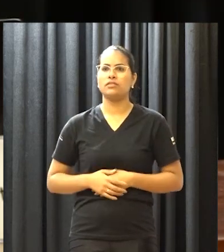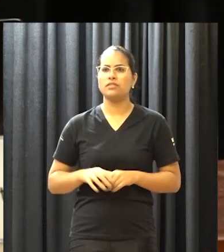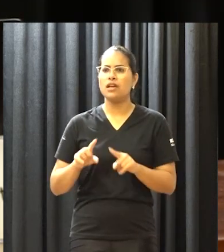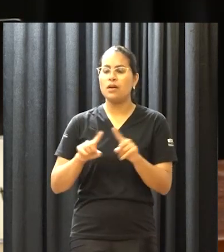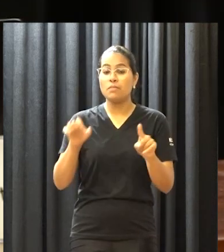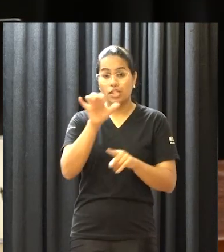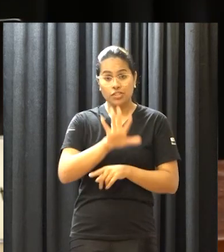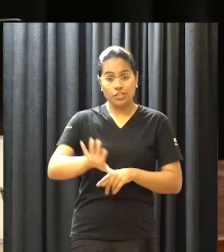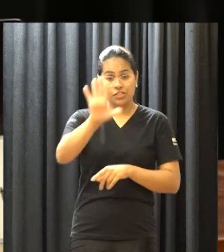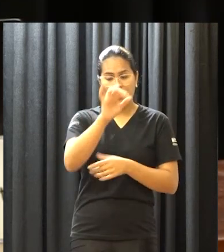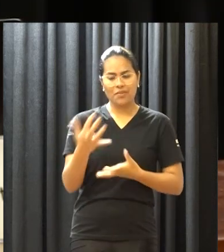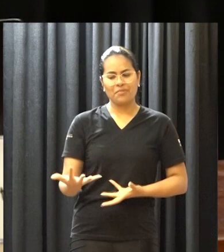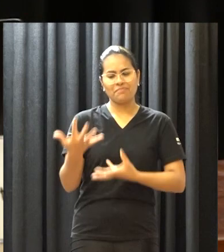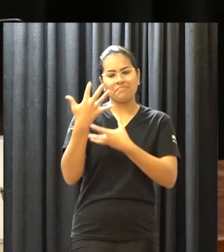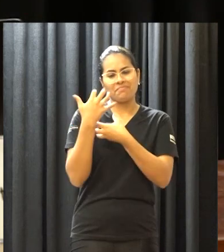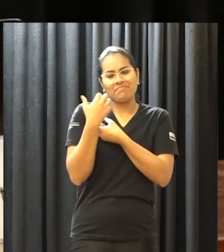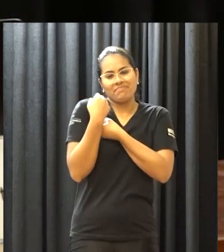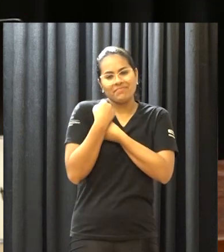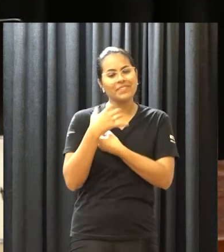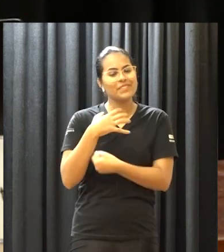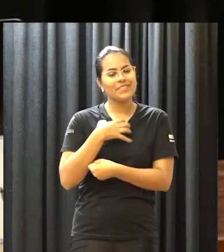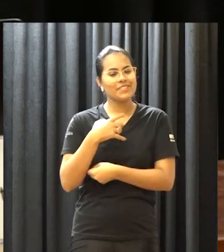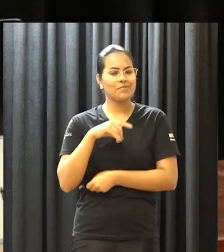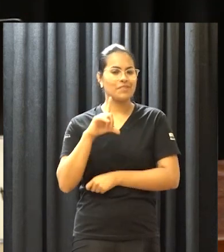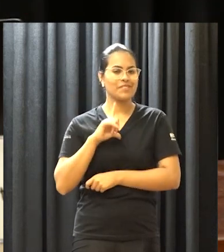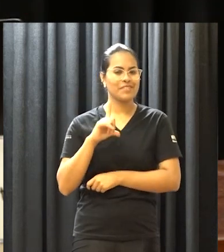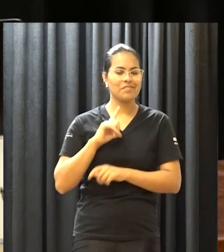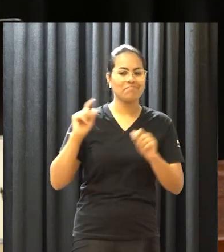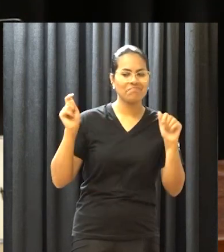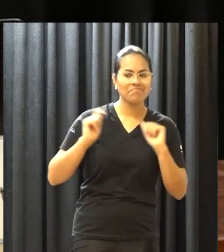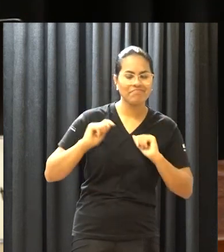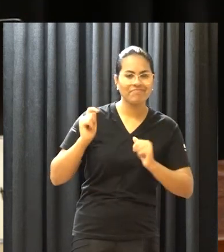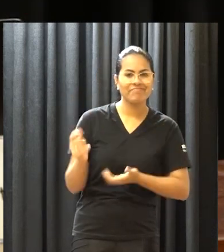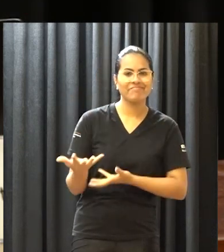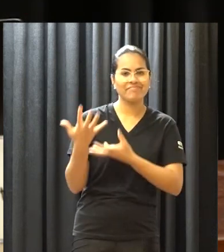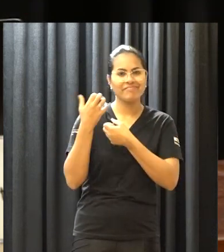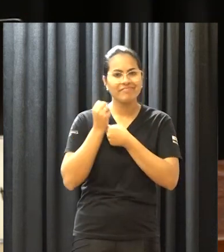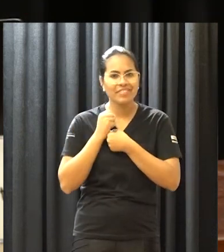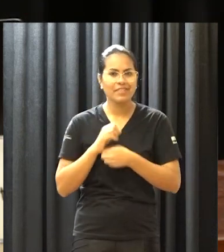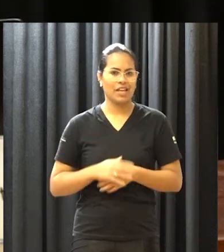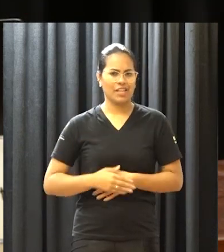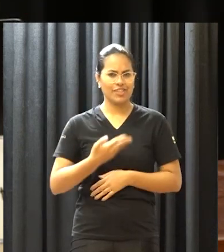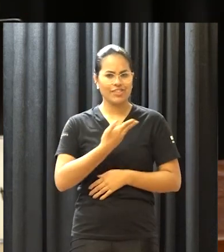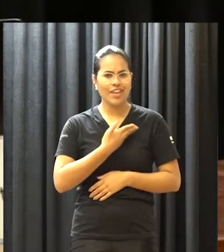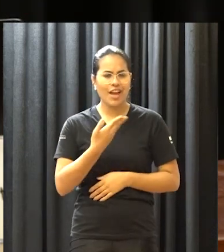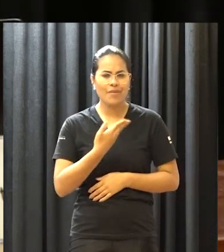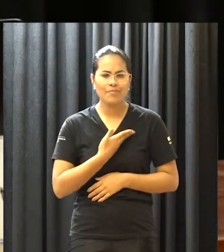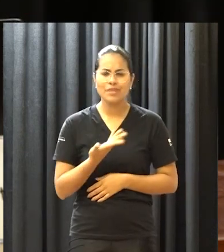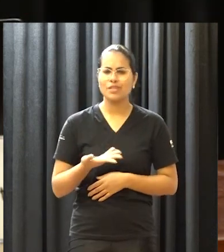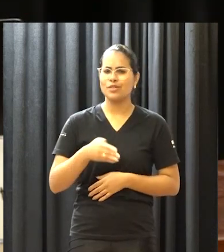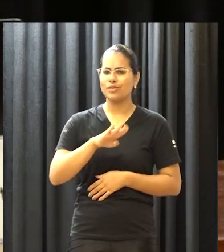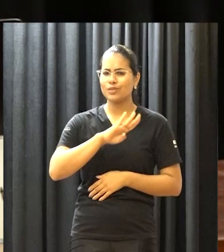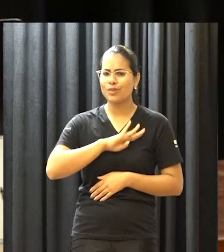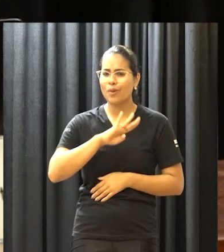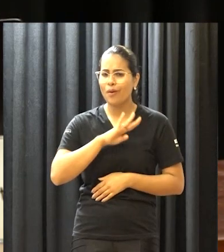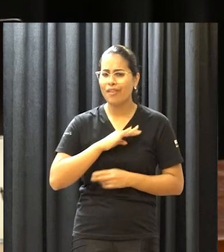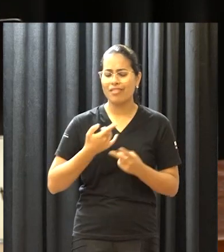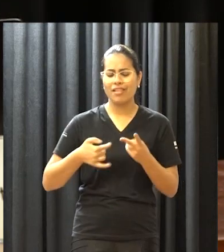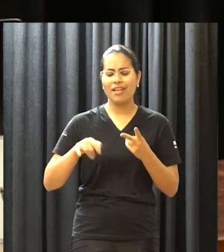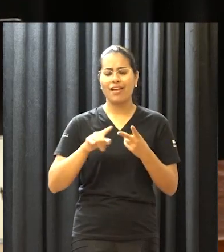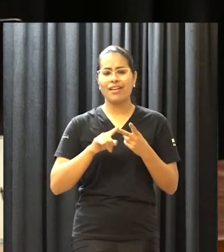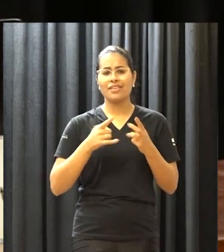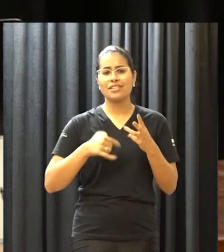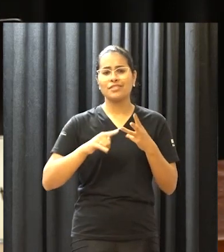acolhida, especialmente entre participantes do meu grupo de pesquisa, colegas de laboratório e ativistas da